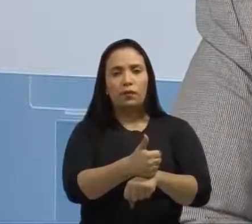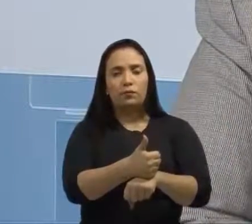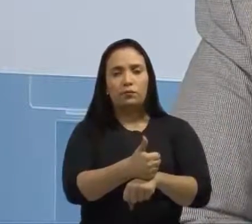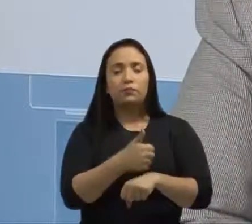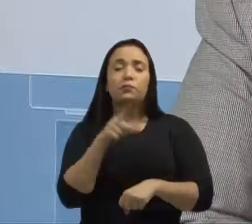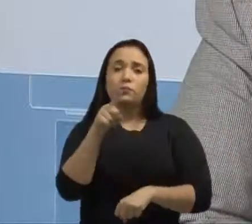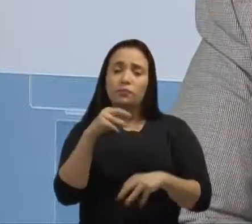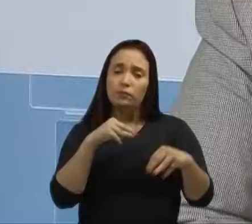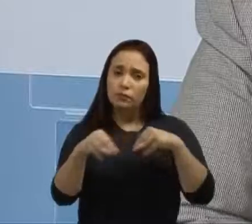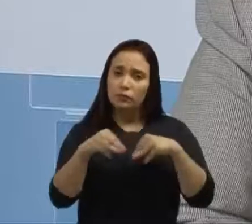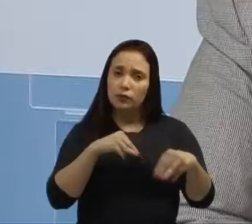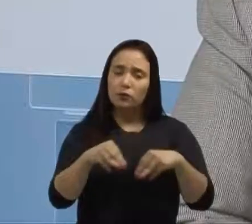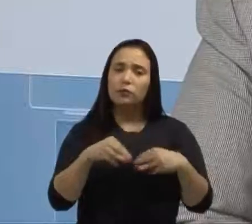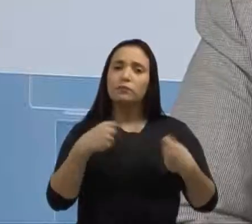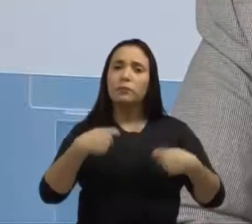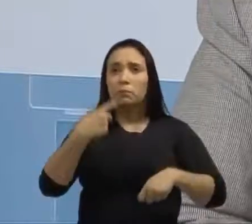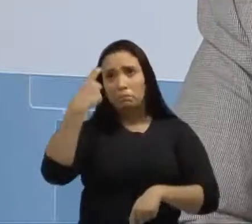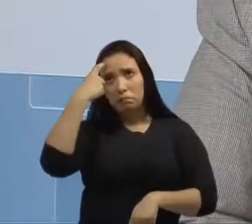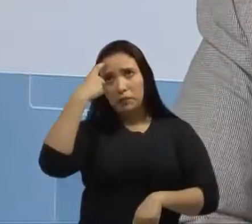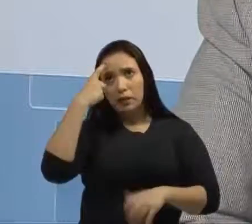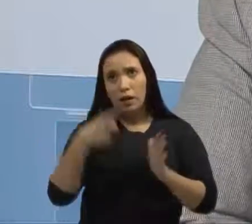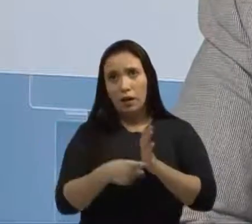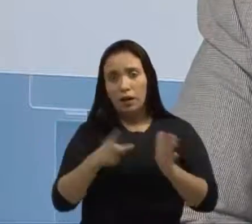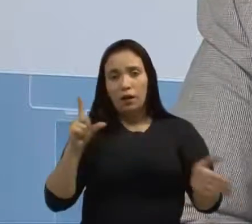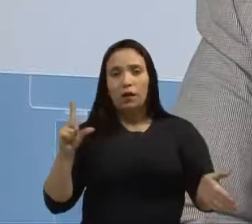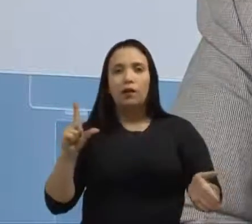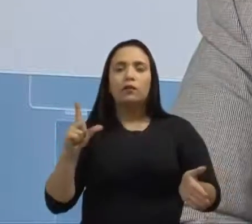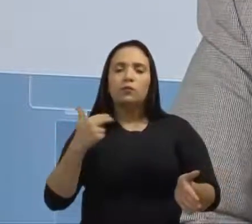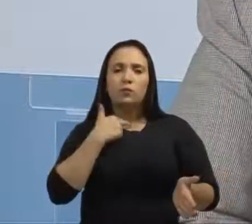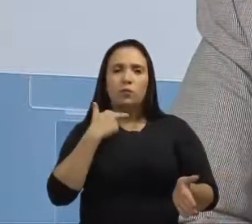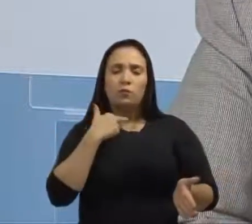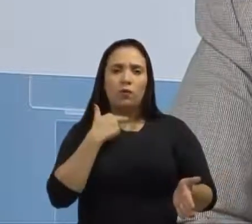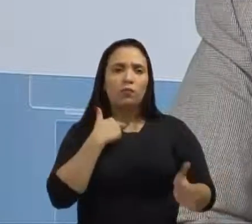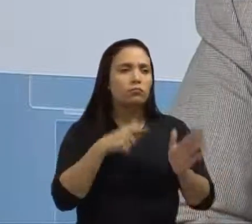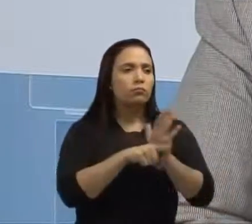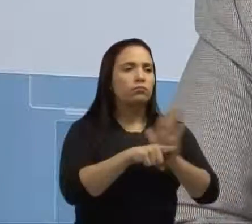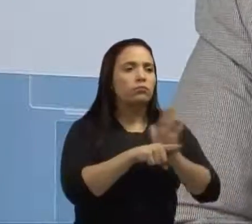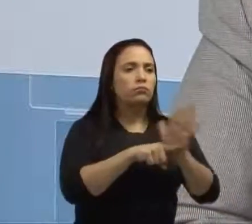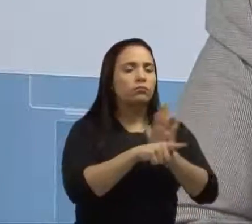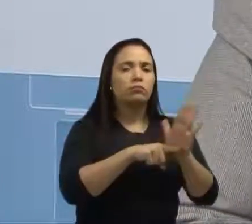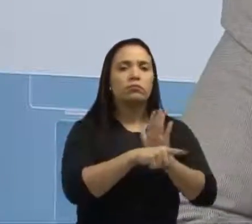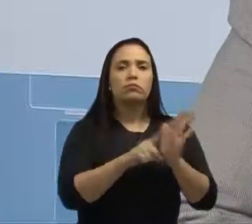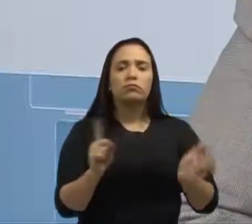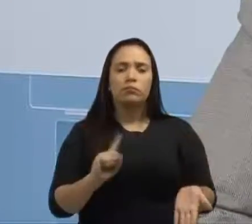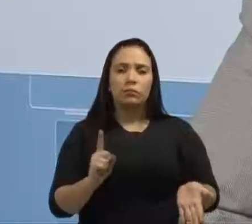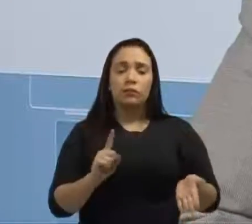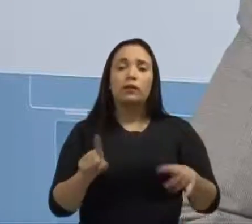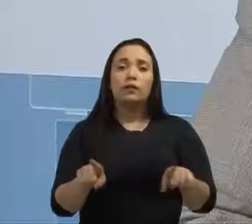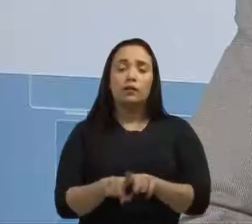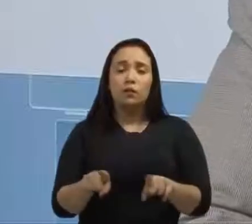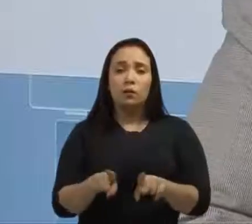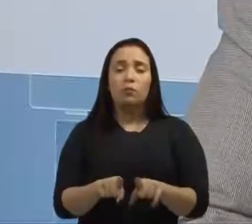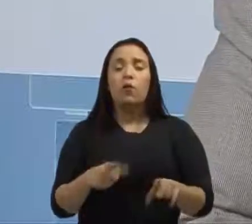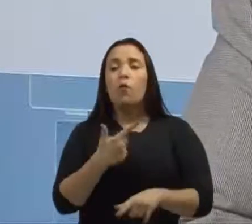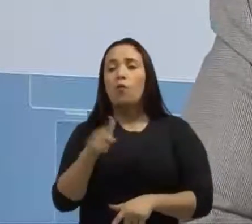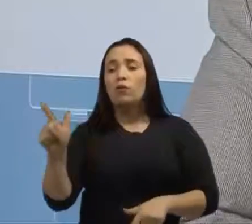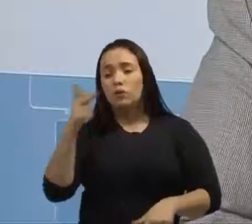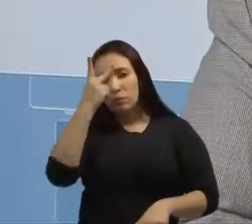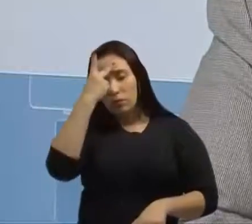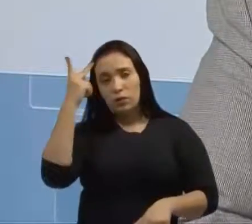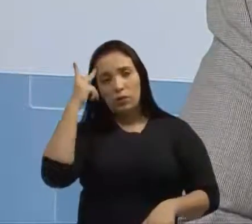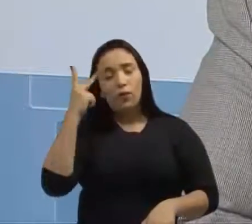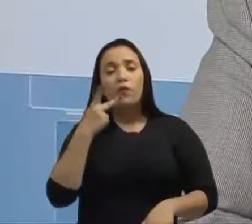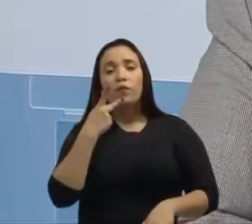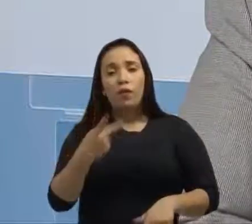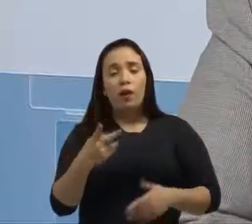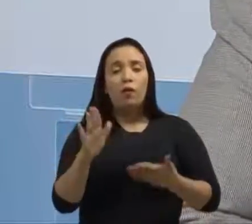seu ministro do Supremo devia ter pensado nisso antes de quebrar o sigilo dele. Primeiro ponto. Segundo ponto, tem gente dizendo, vem a teoria da conspiração